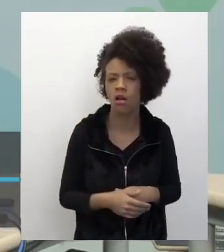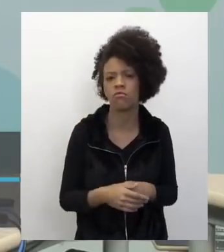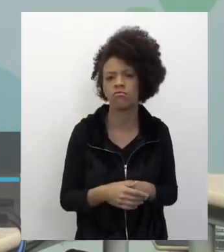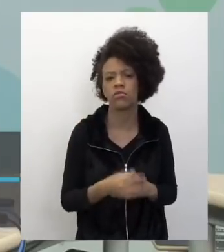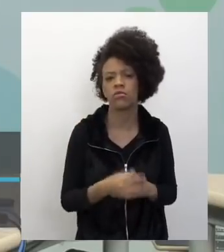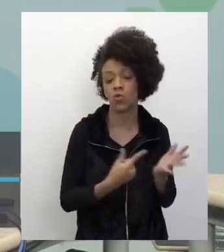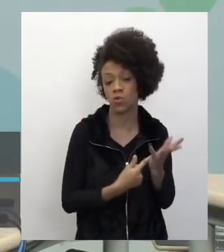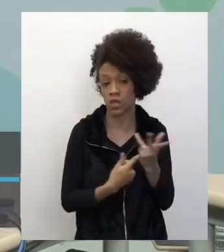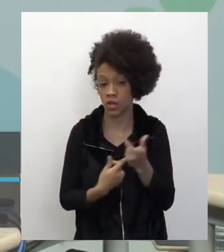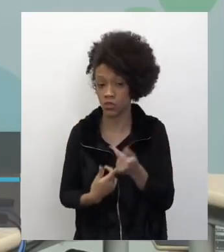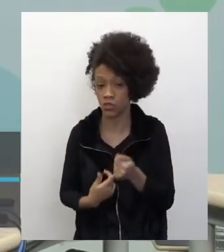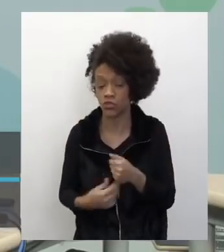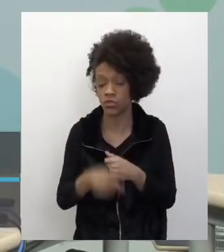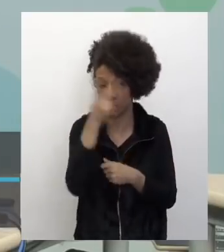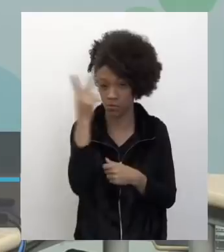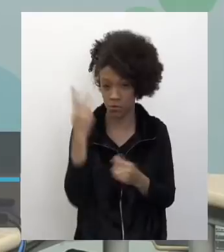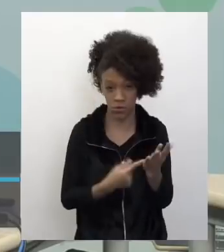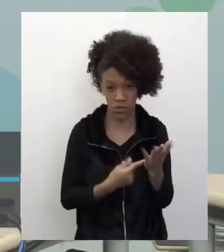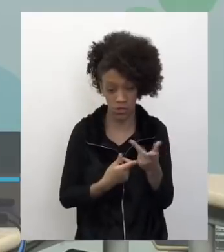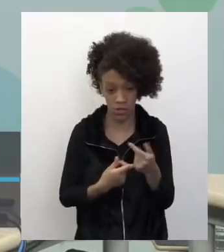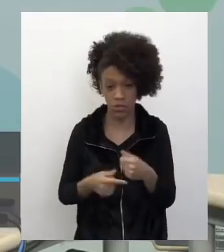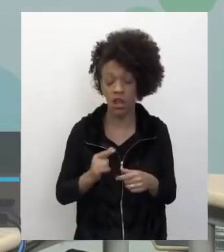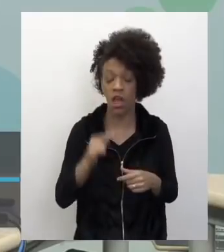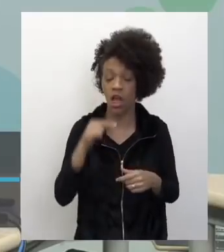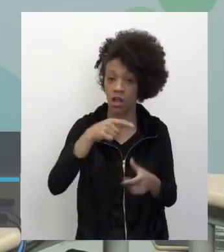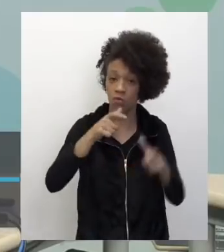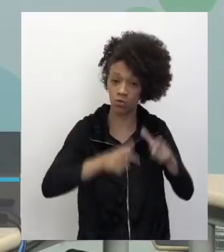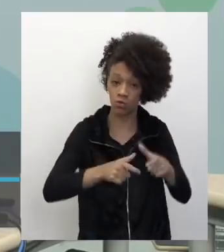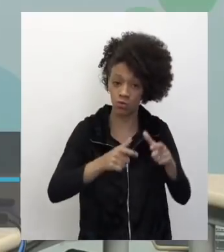eram mesmo do casting do circo, fizeram um